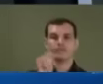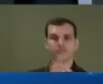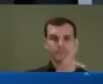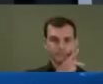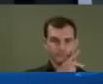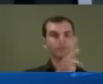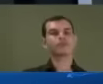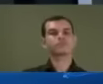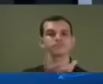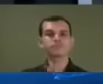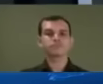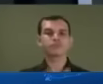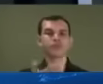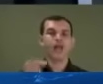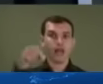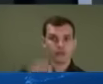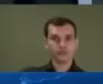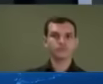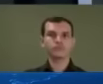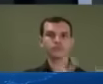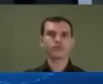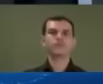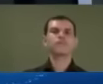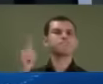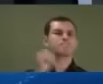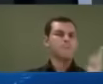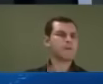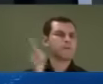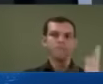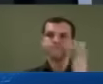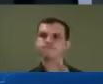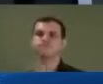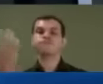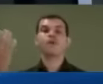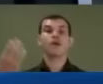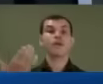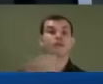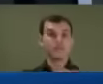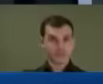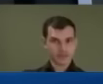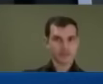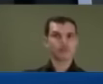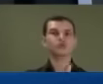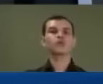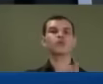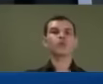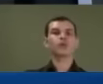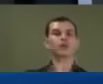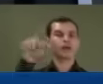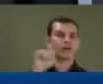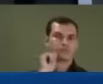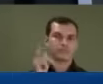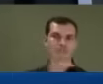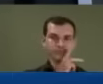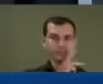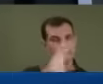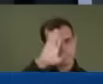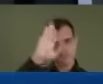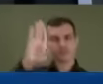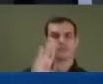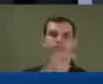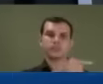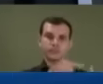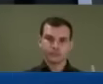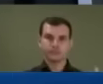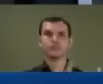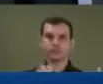para relatar aqui as conquistas do governo do presidente Lula para o Amapá, sobretudo em dois